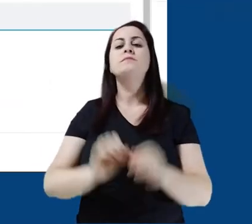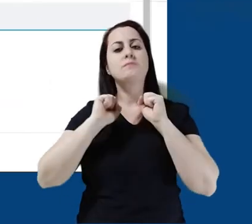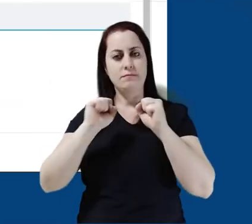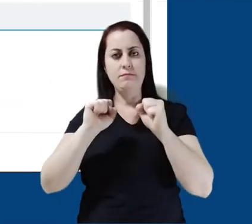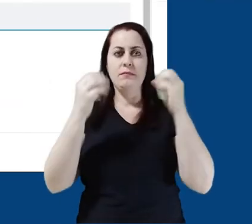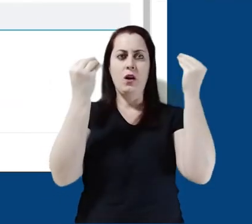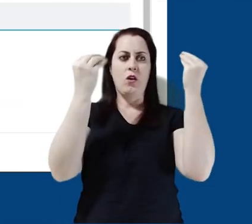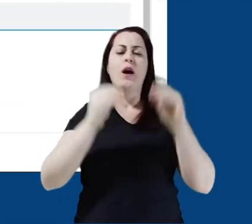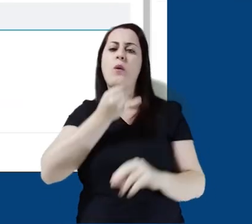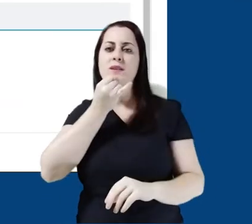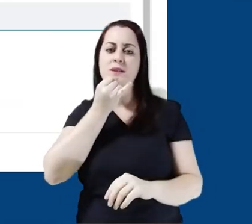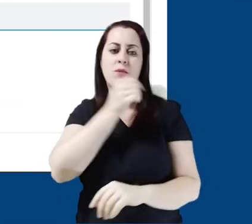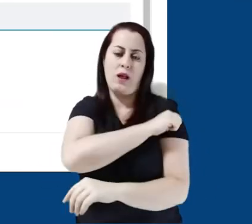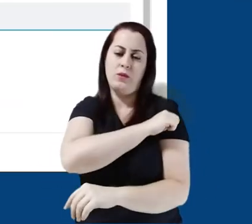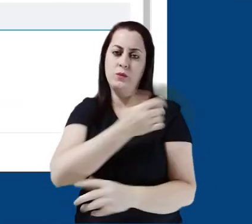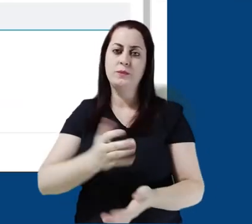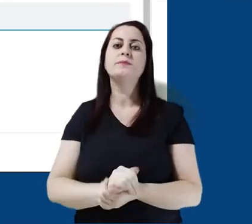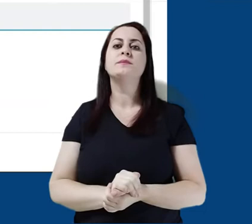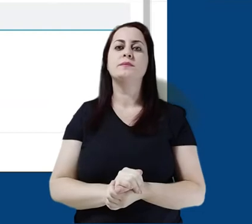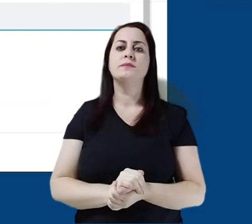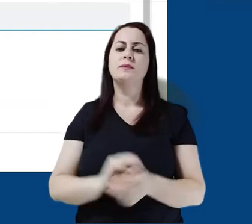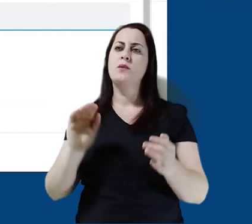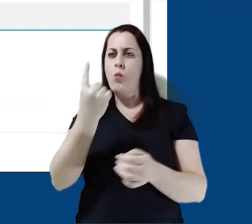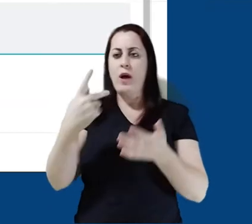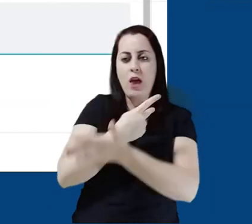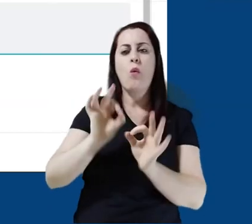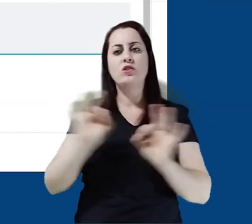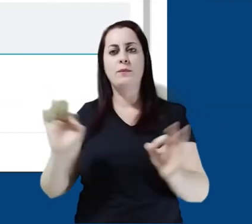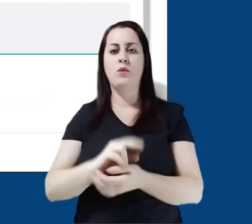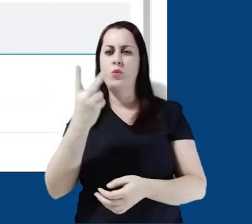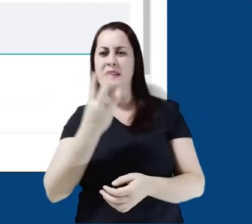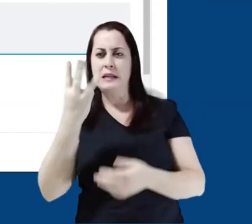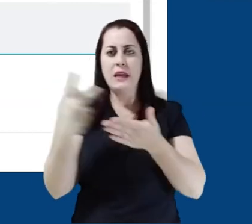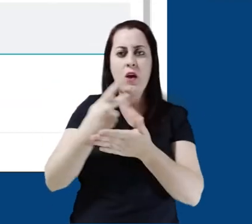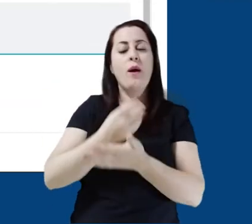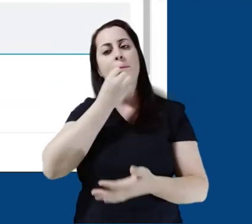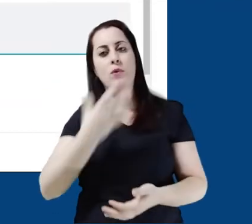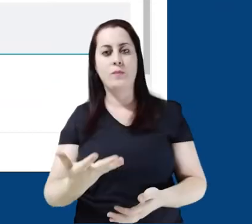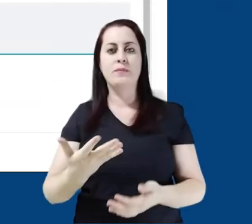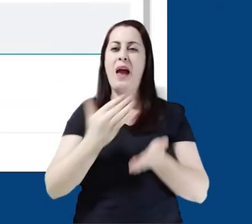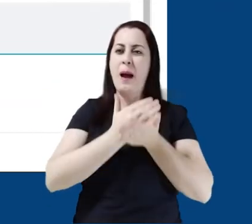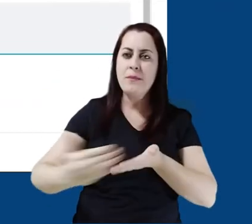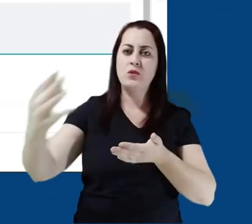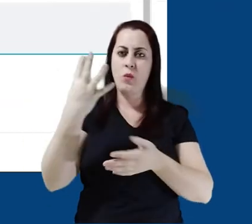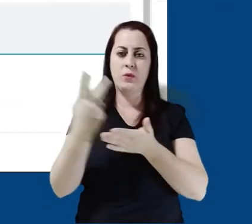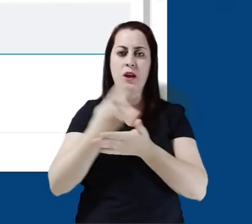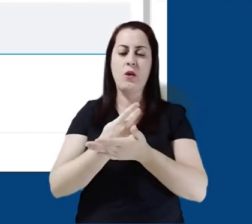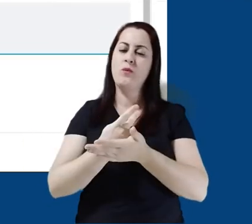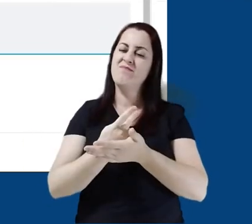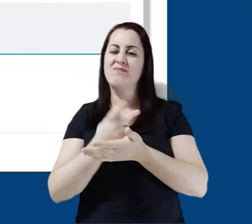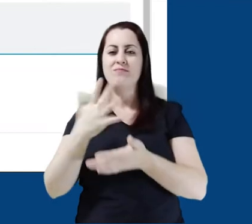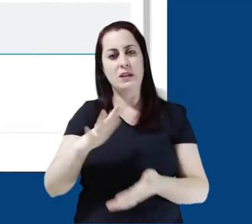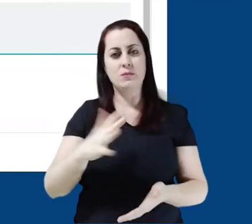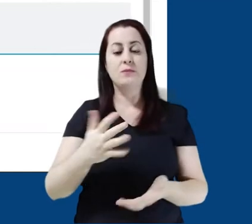necessário posso colocar uma exemplificação para os alunos por exemplo até um erro ótimo de Dois a três erros Bom a partir de